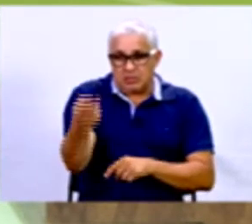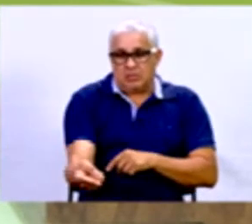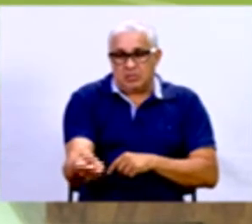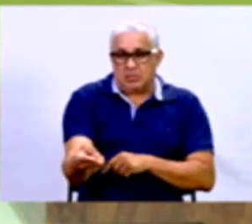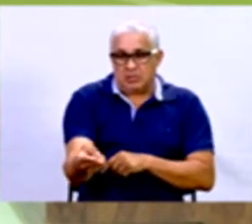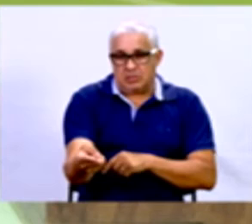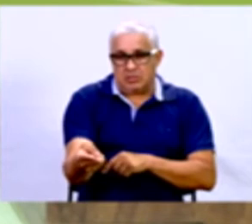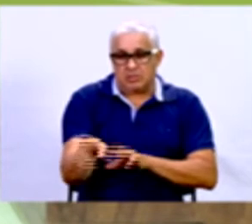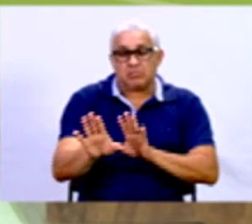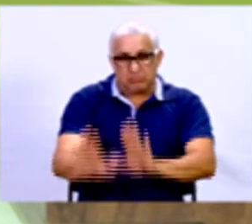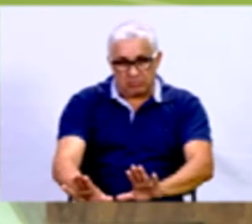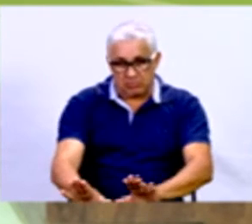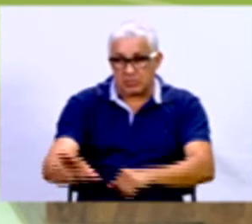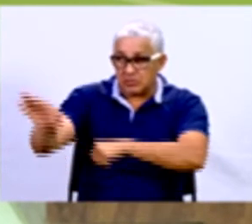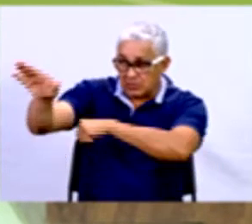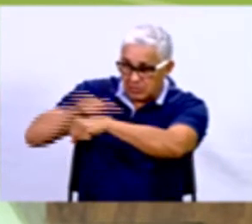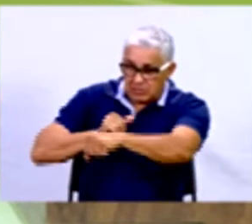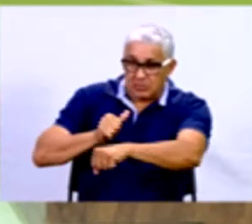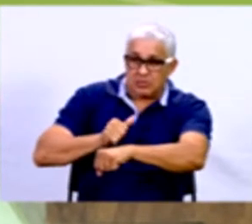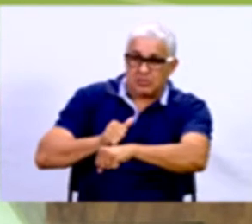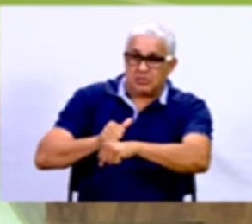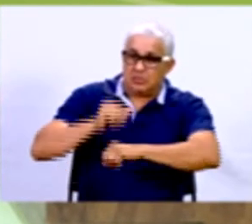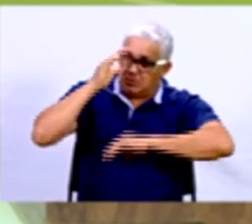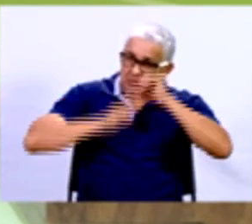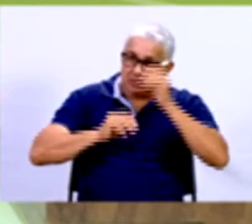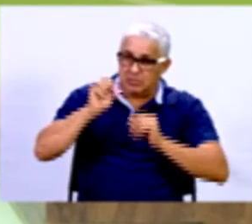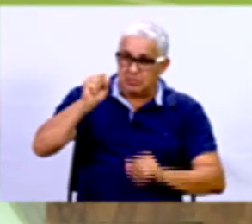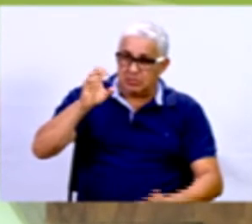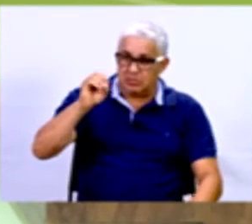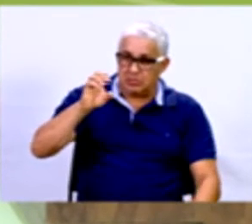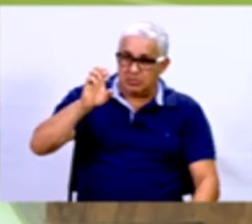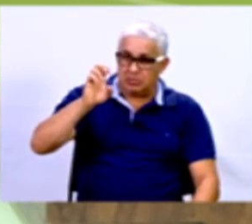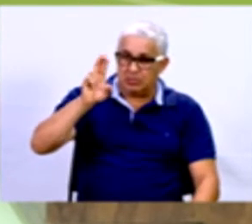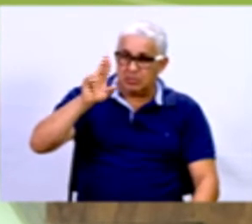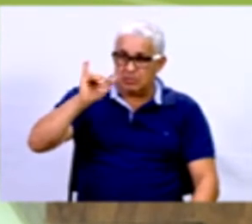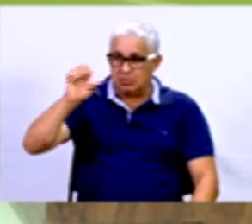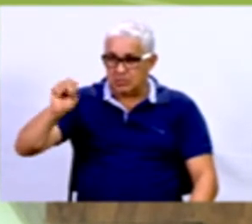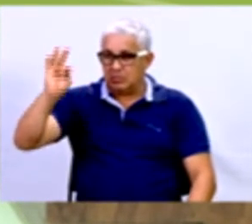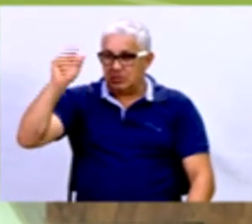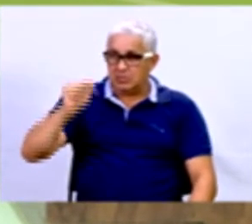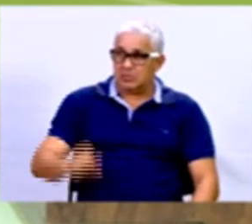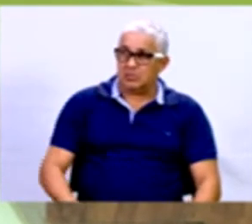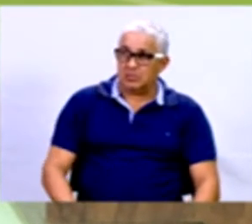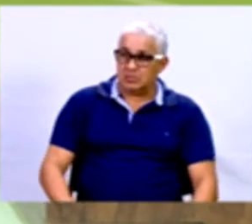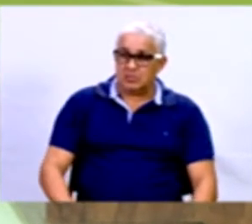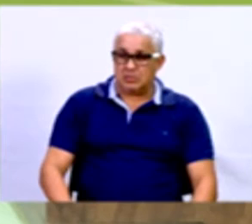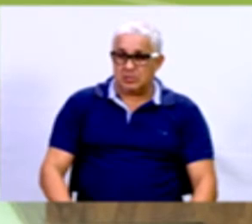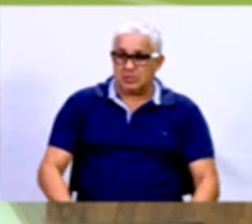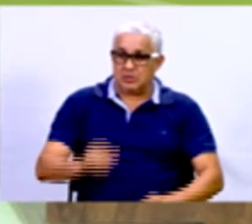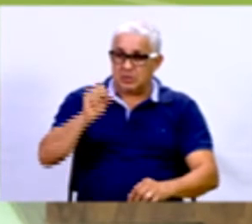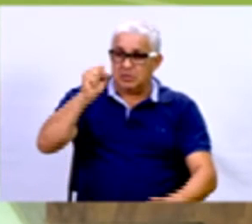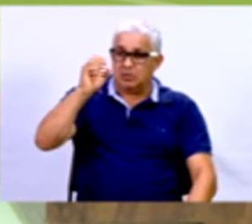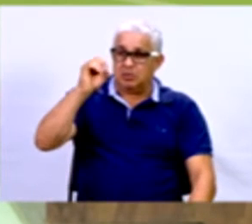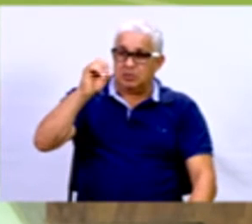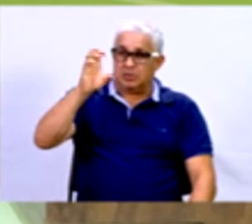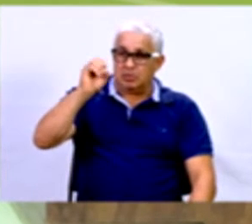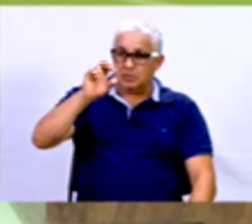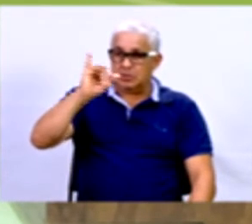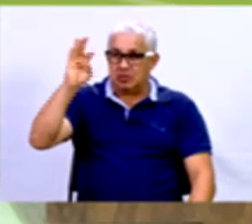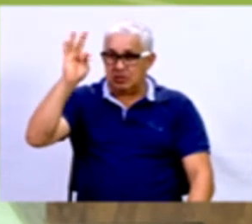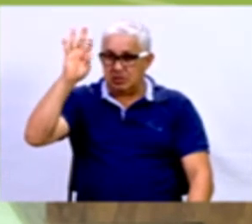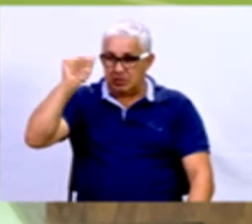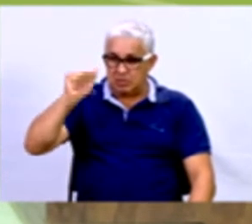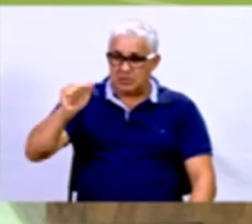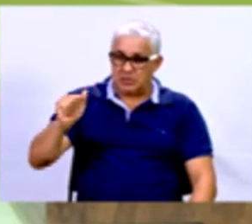socorrista. Então, quem o socorrista não deve remover? As vítimas que estão com sinais de fraturas